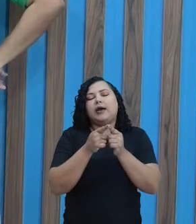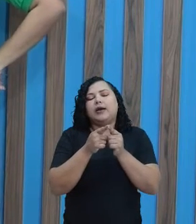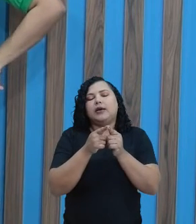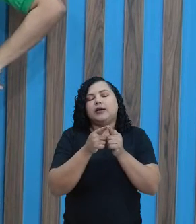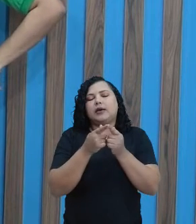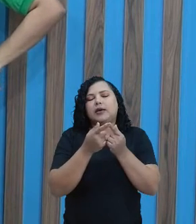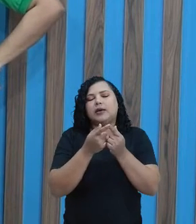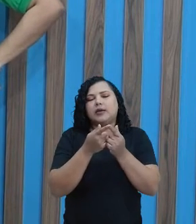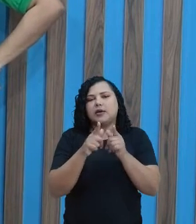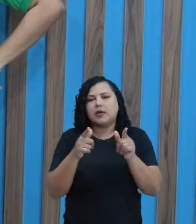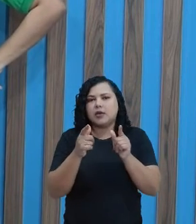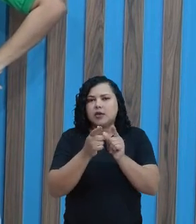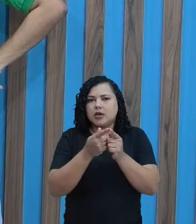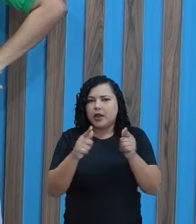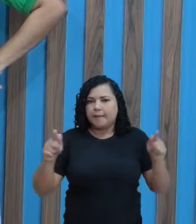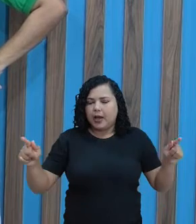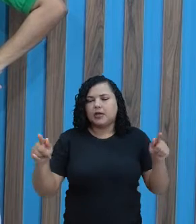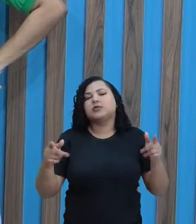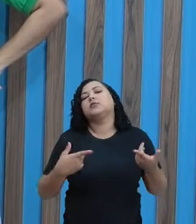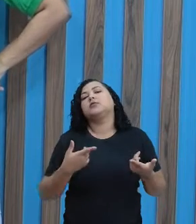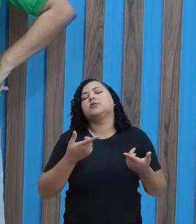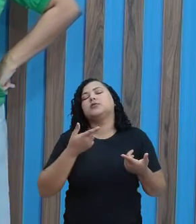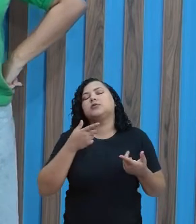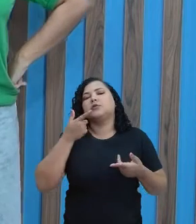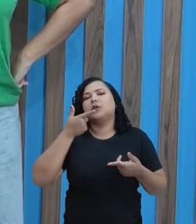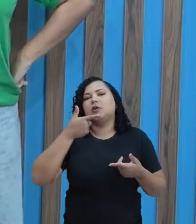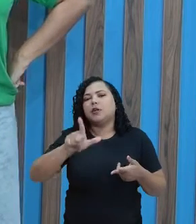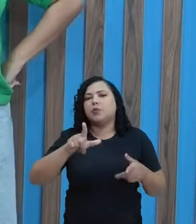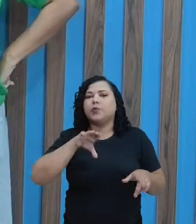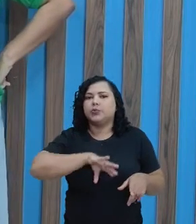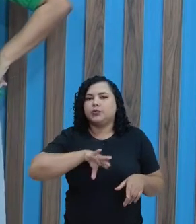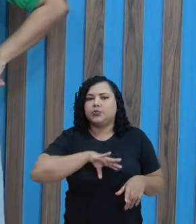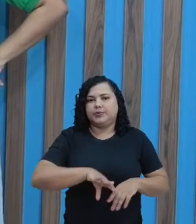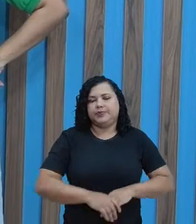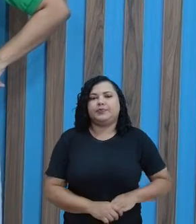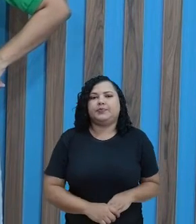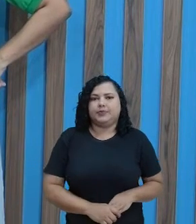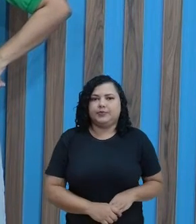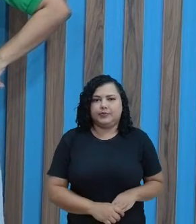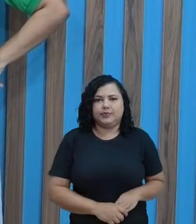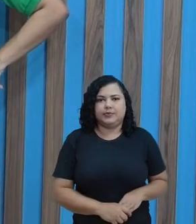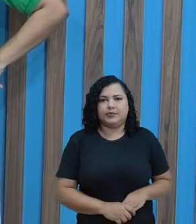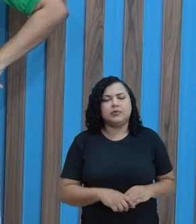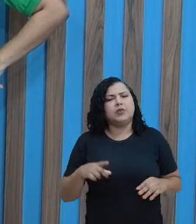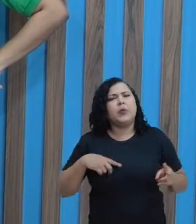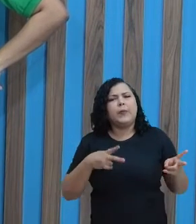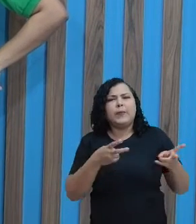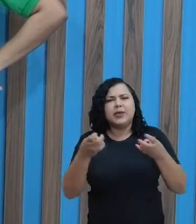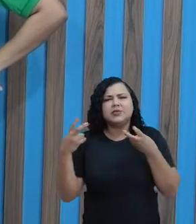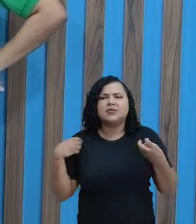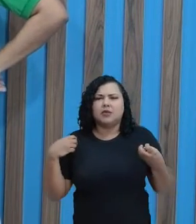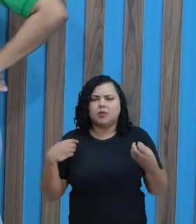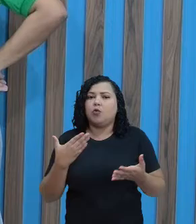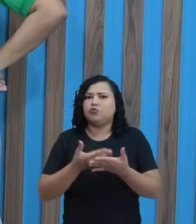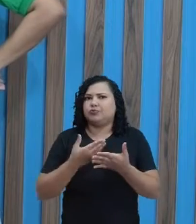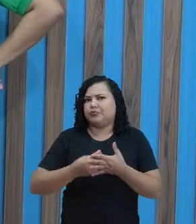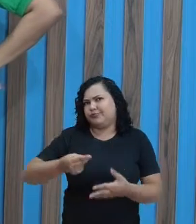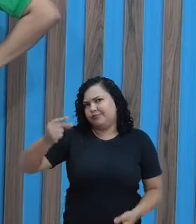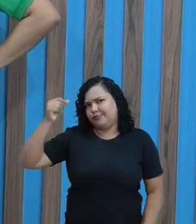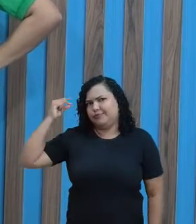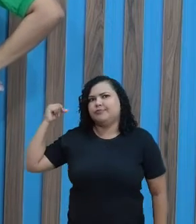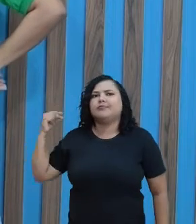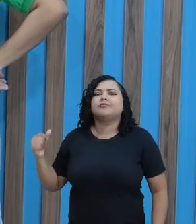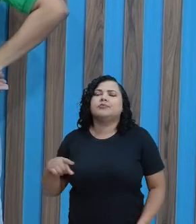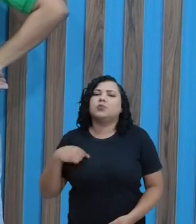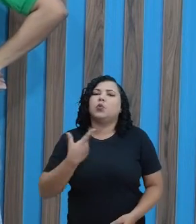primeiros estudos, né, da língua desde o século XVI. Vejam só, né, um estudo bastante antigo. E a gente